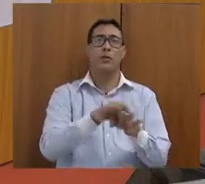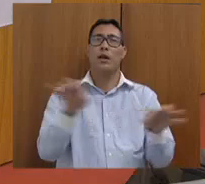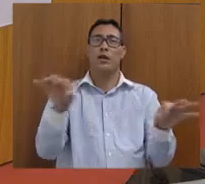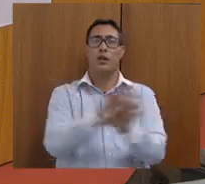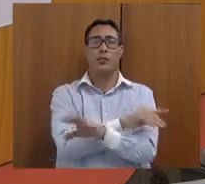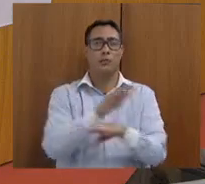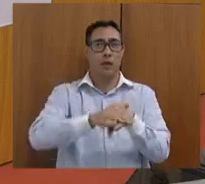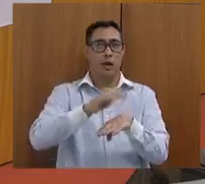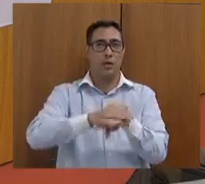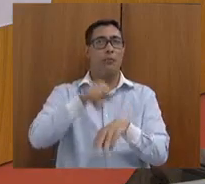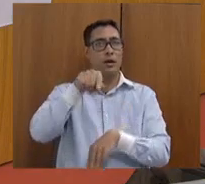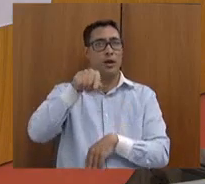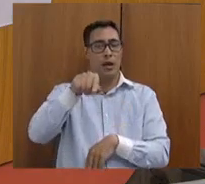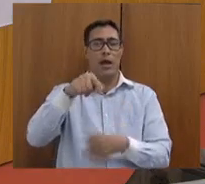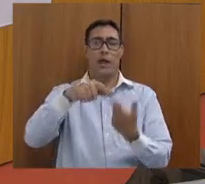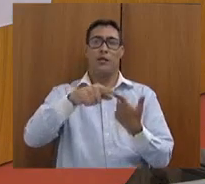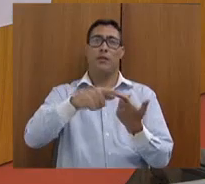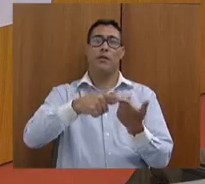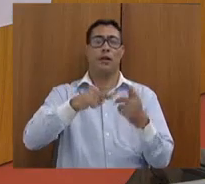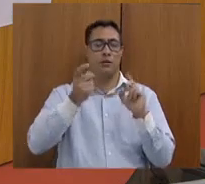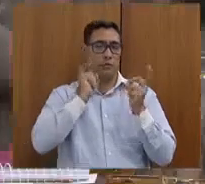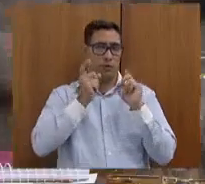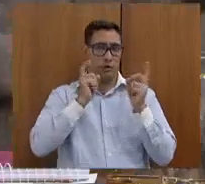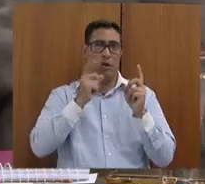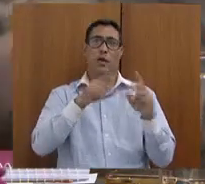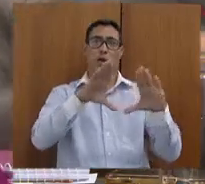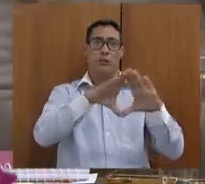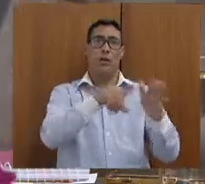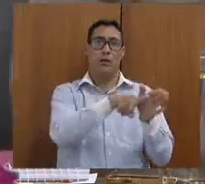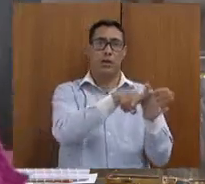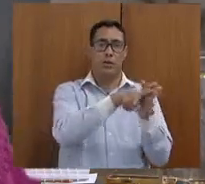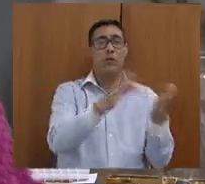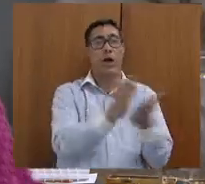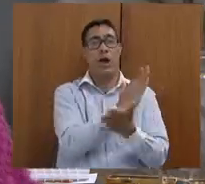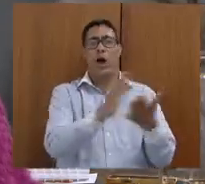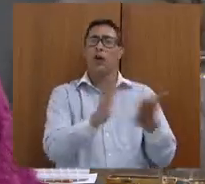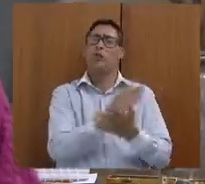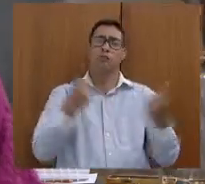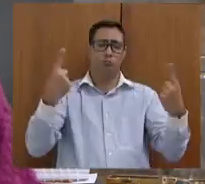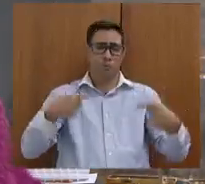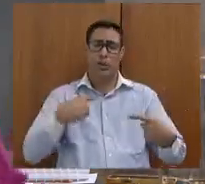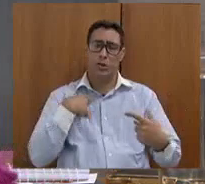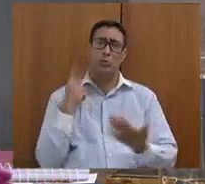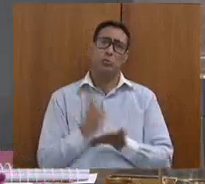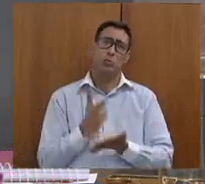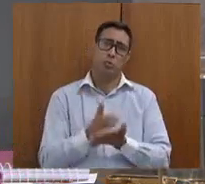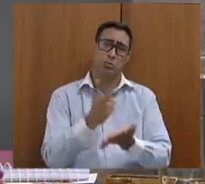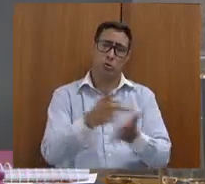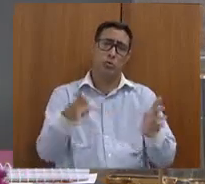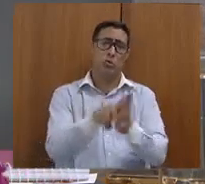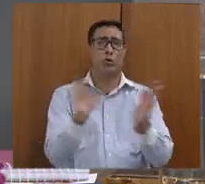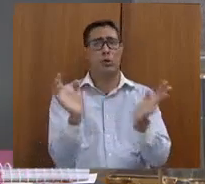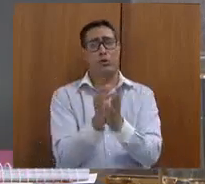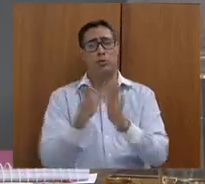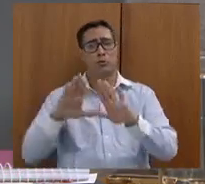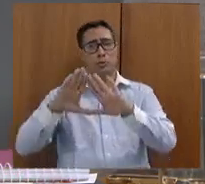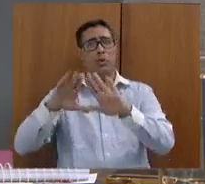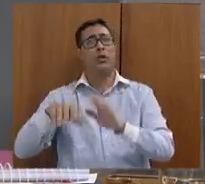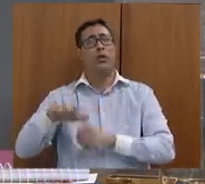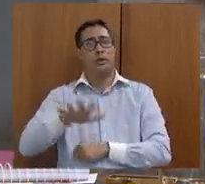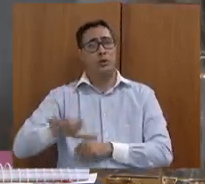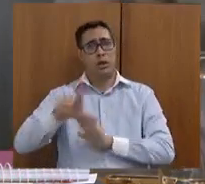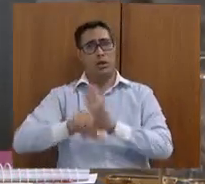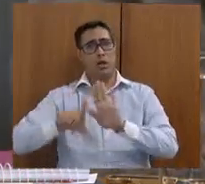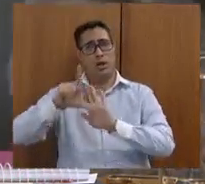audiência e esse Assembleia fiscaliza alguns desafios ficam para o poder legislativo o primeiro deles